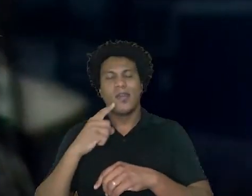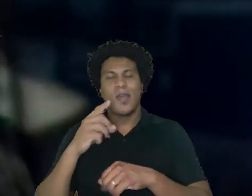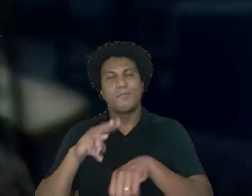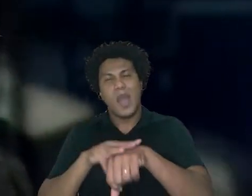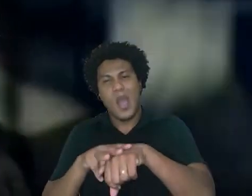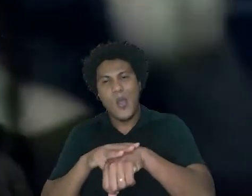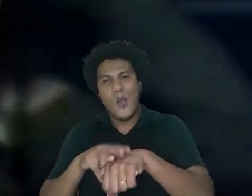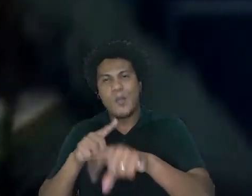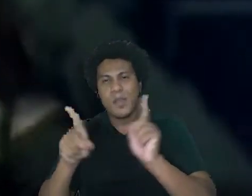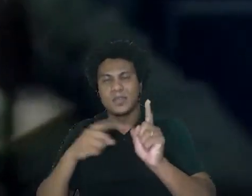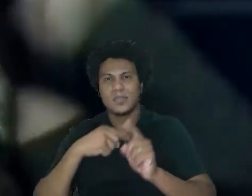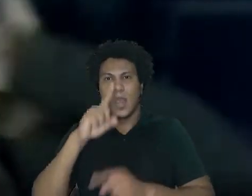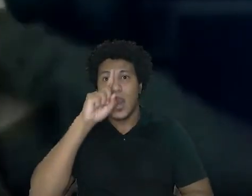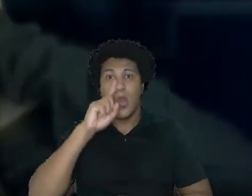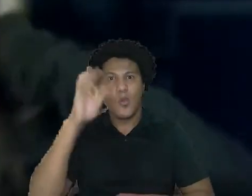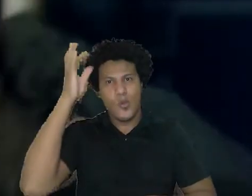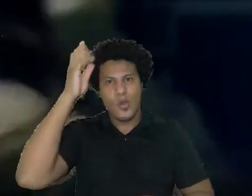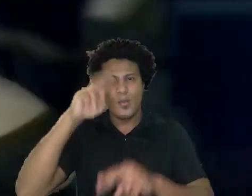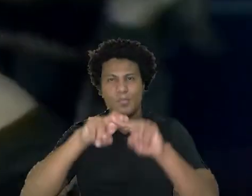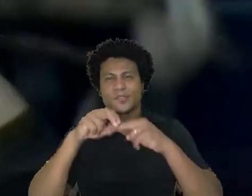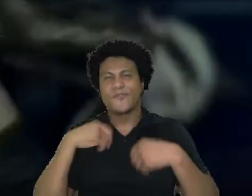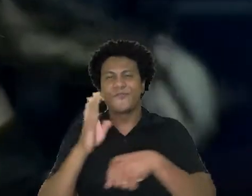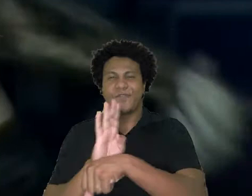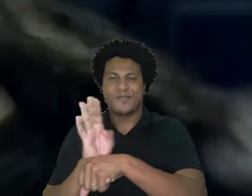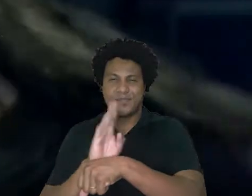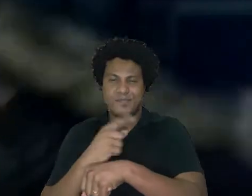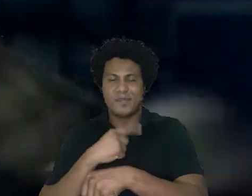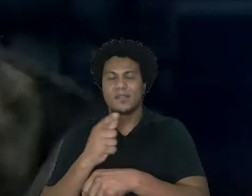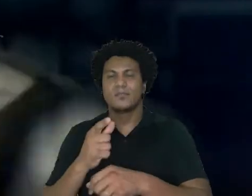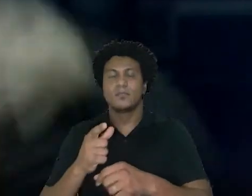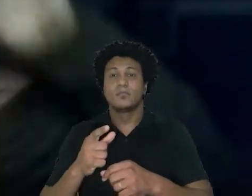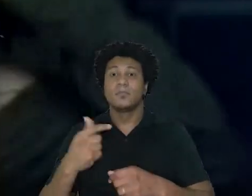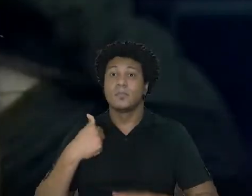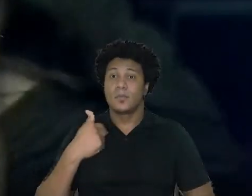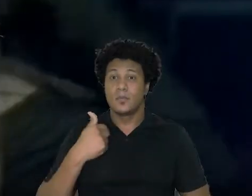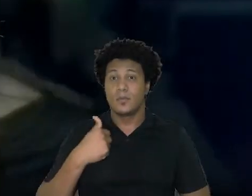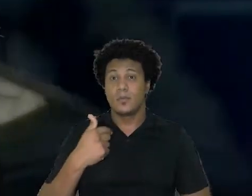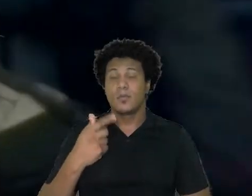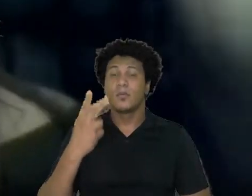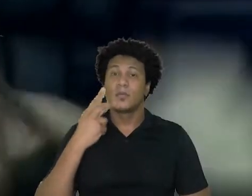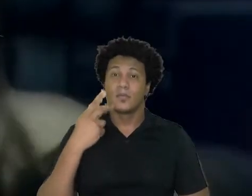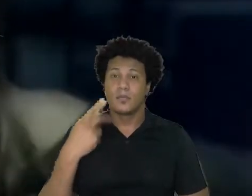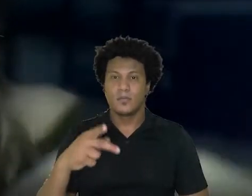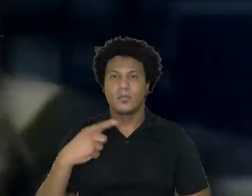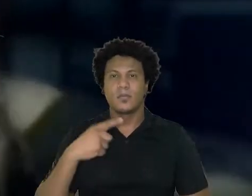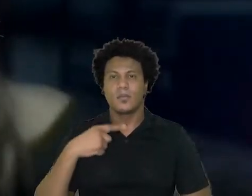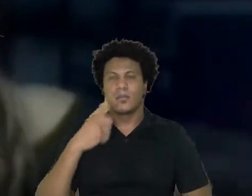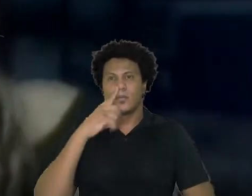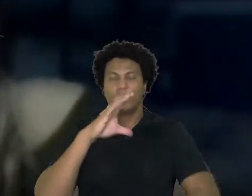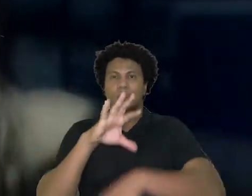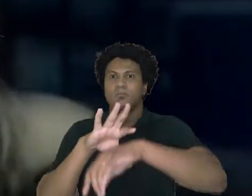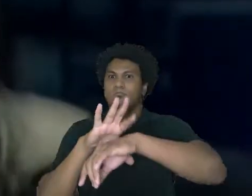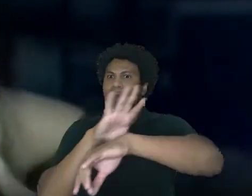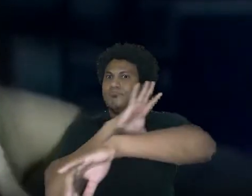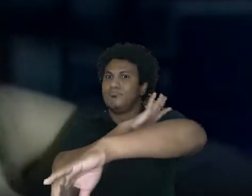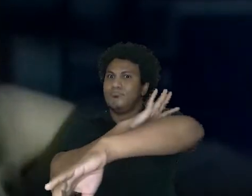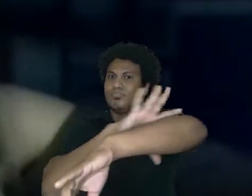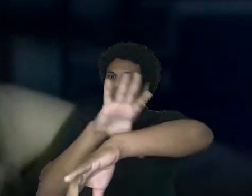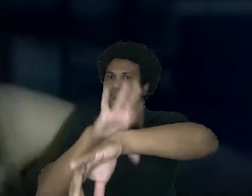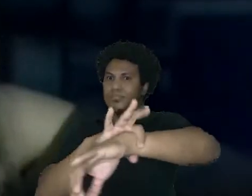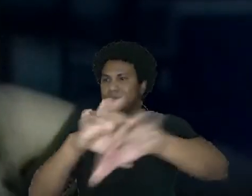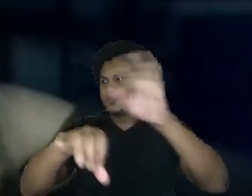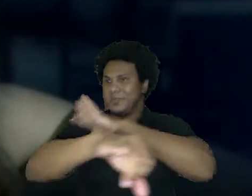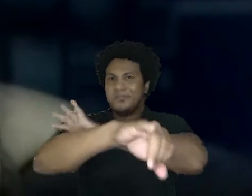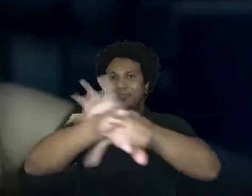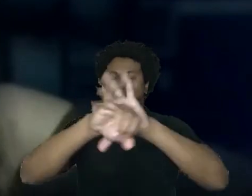olhos claros, os cabelos castanhos, assim, estão pintados de louro, que eu precisei pintar de louro com filme. Eu sou a